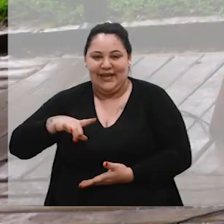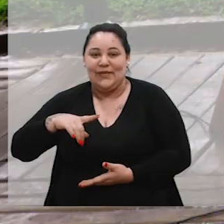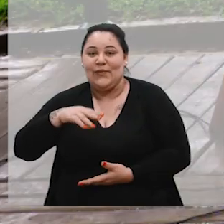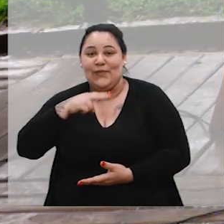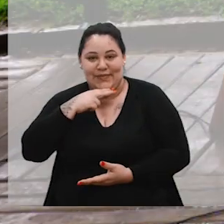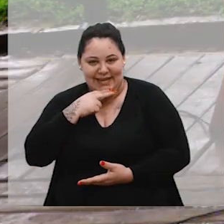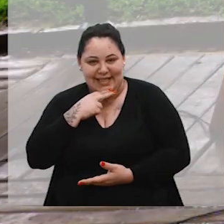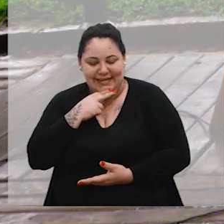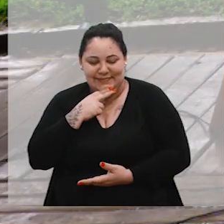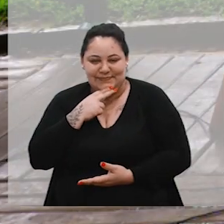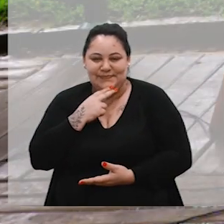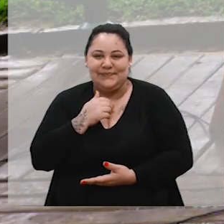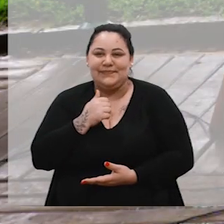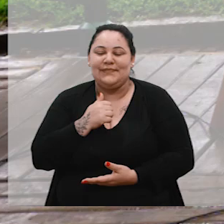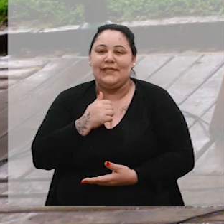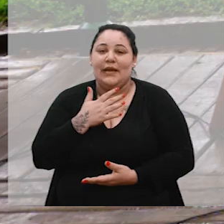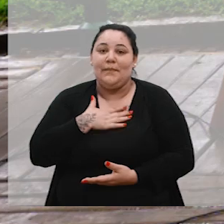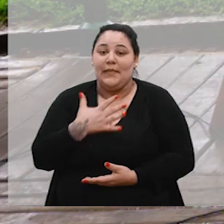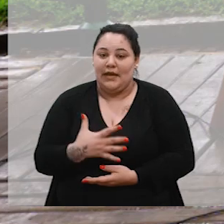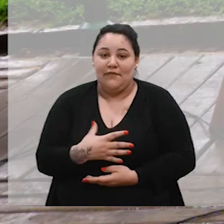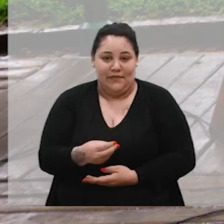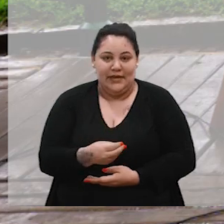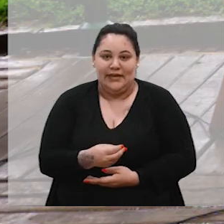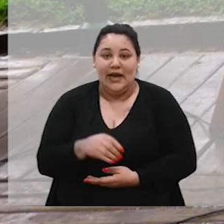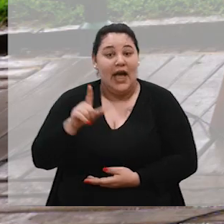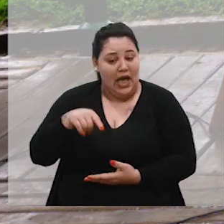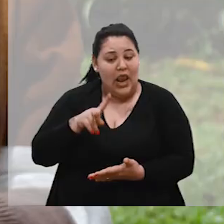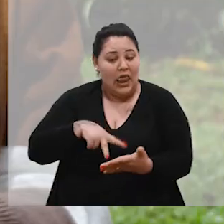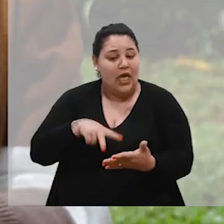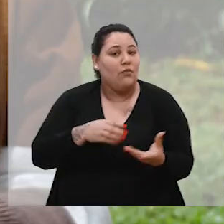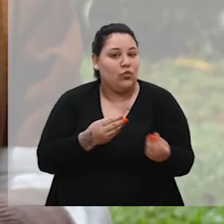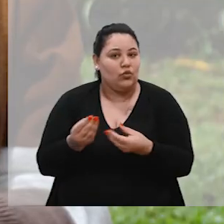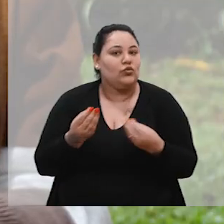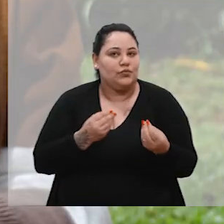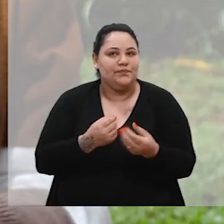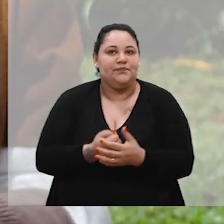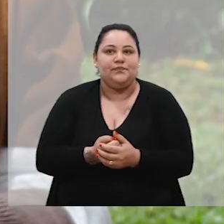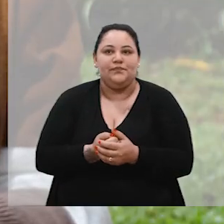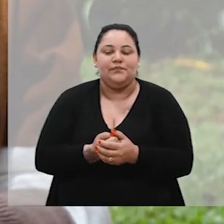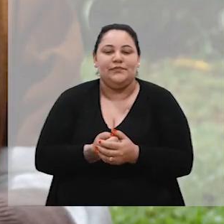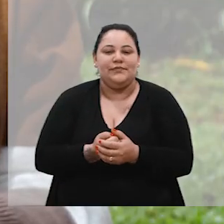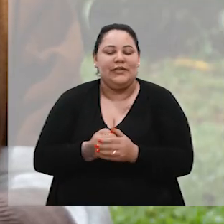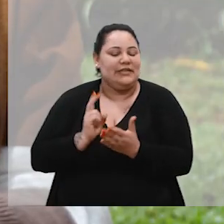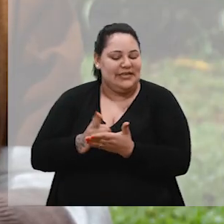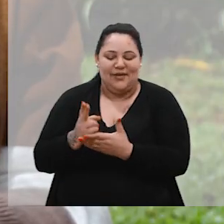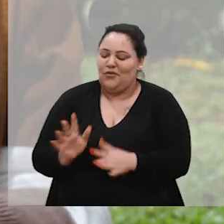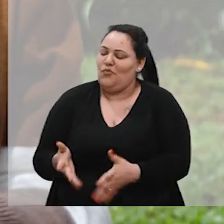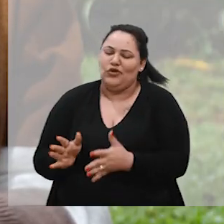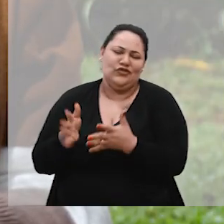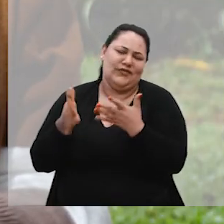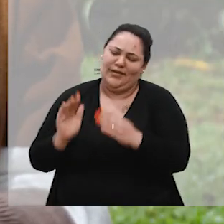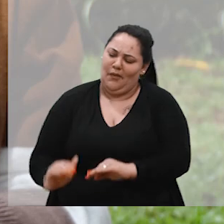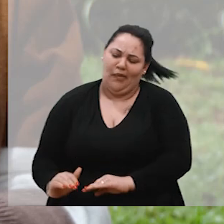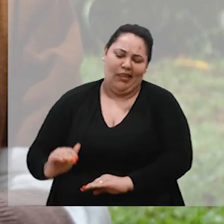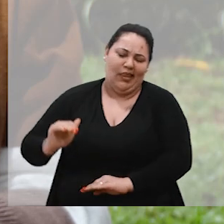minha filha é uma grande leitora, foi incentivada desde